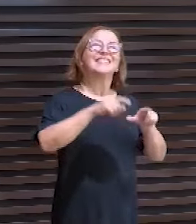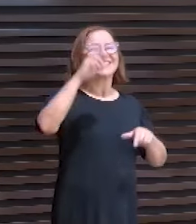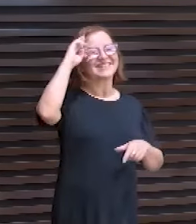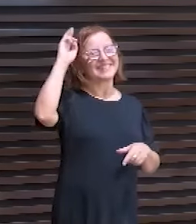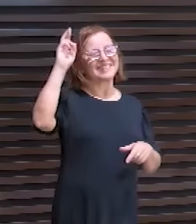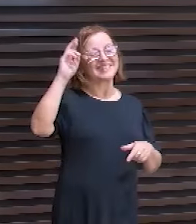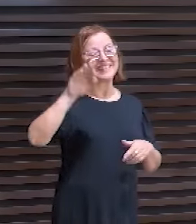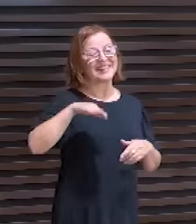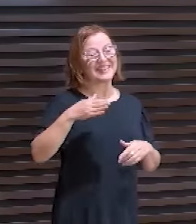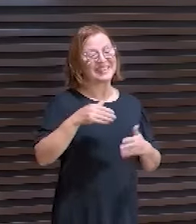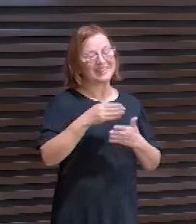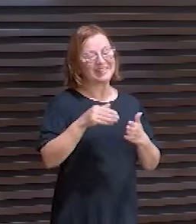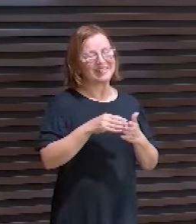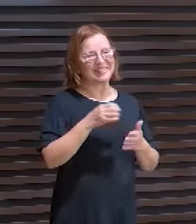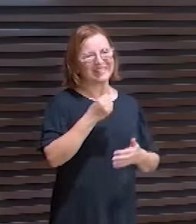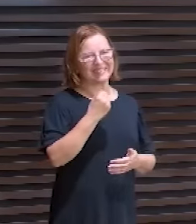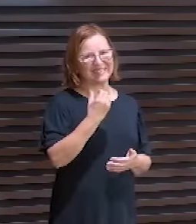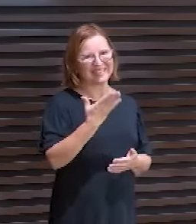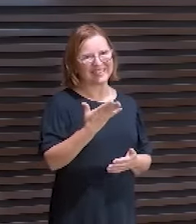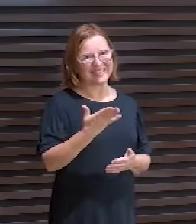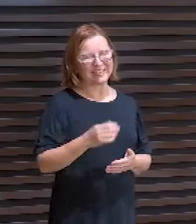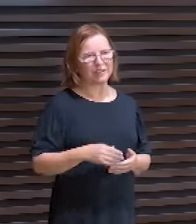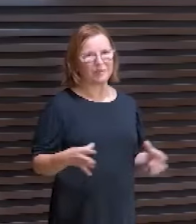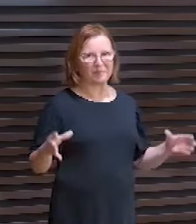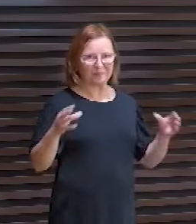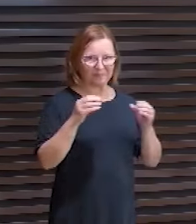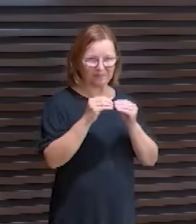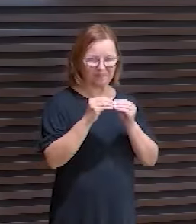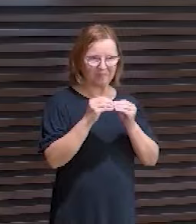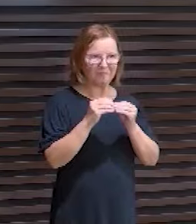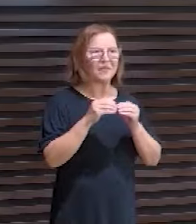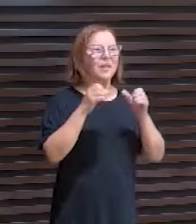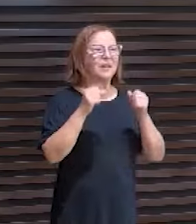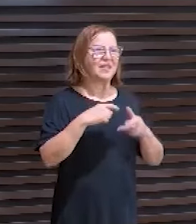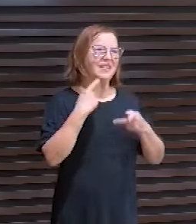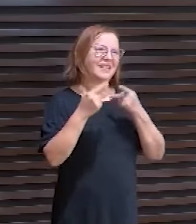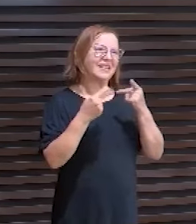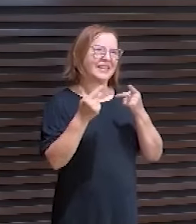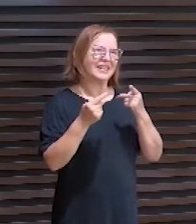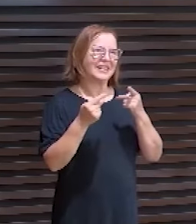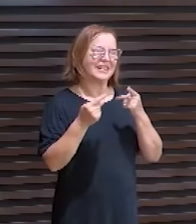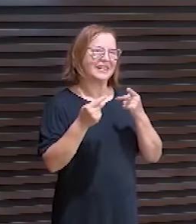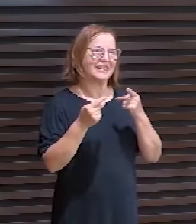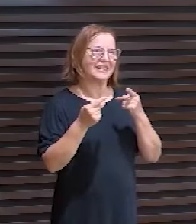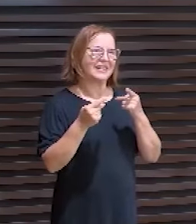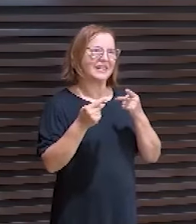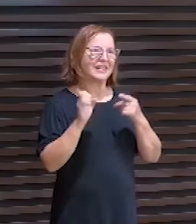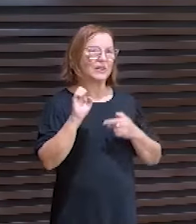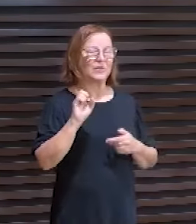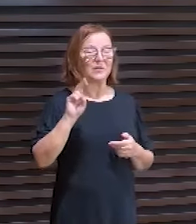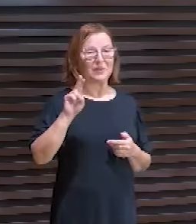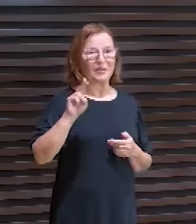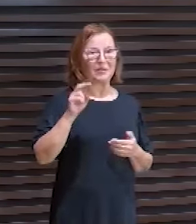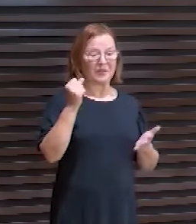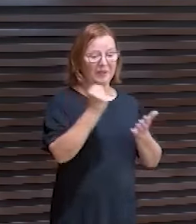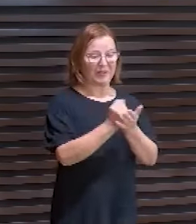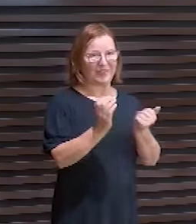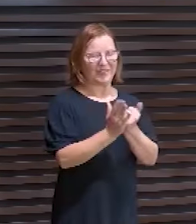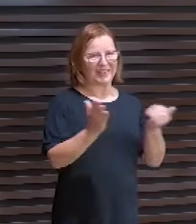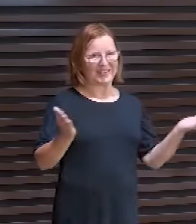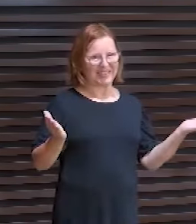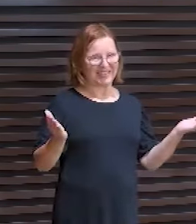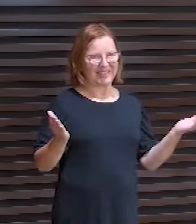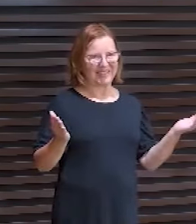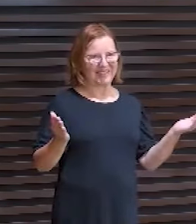tudo bem concluindo podemos dizer que o ego crucificado é um dos efeitos do